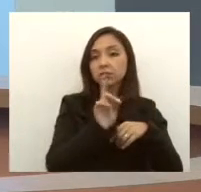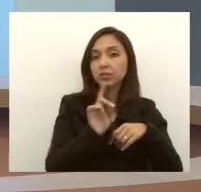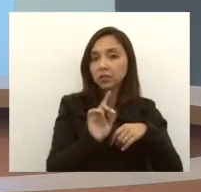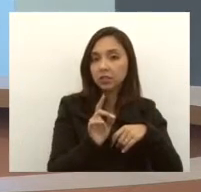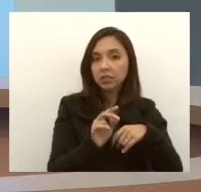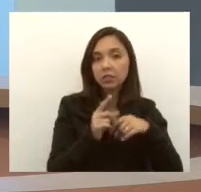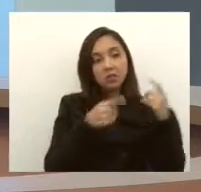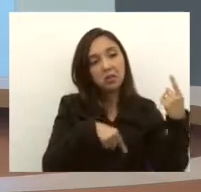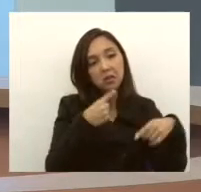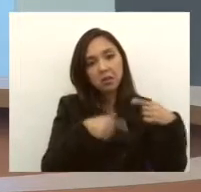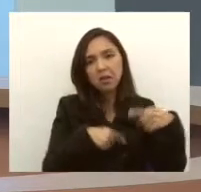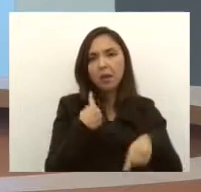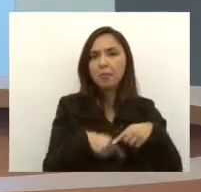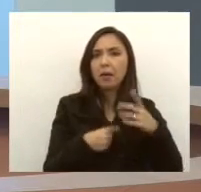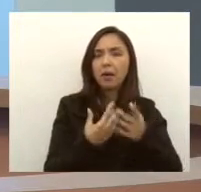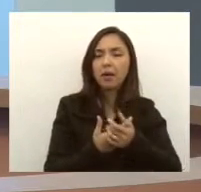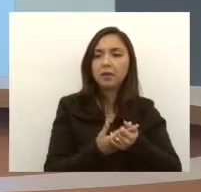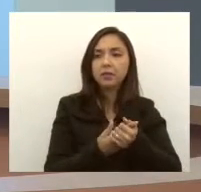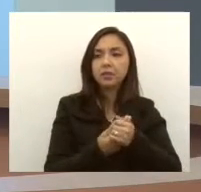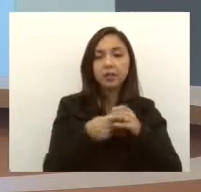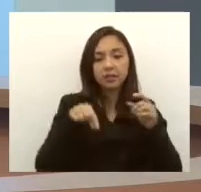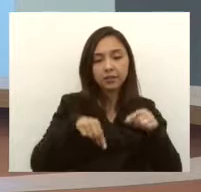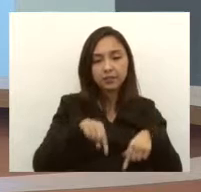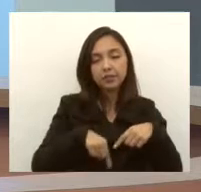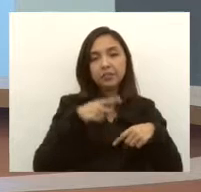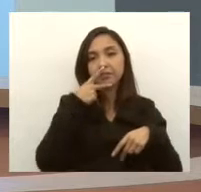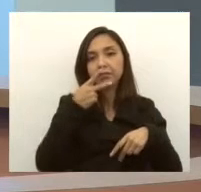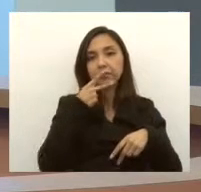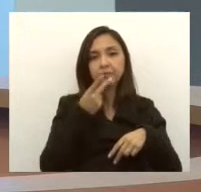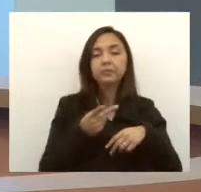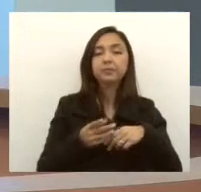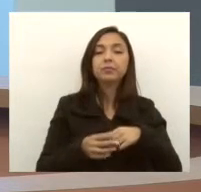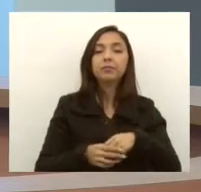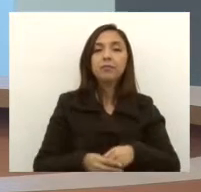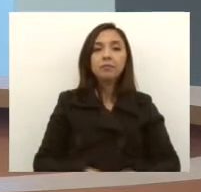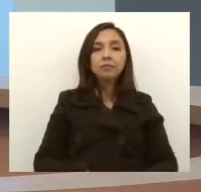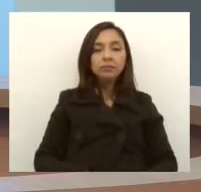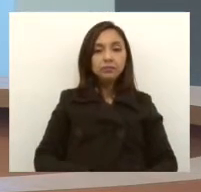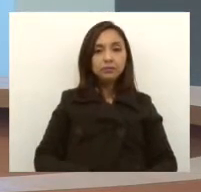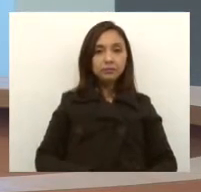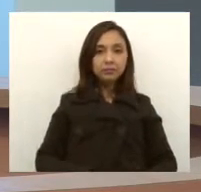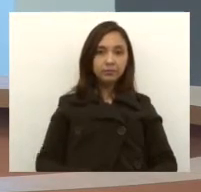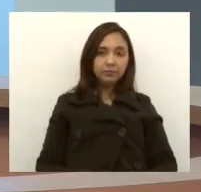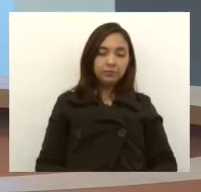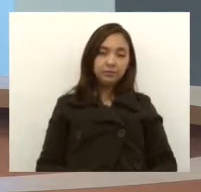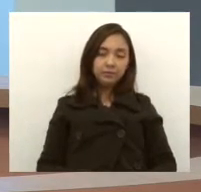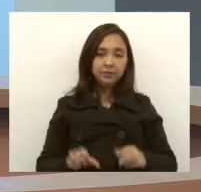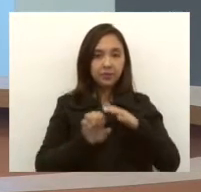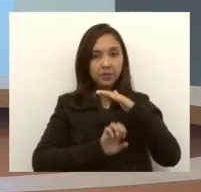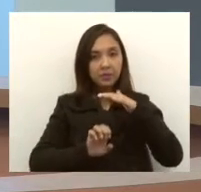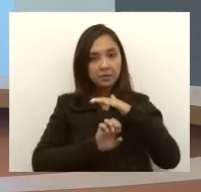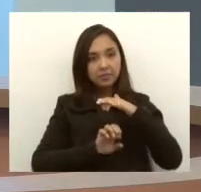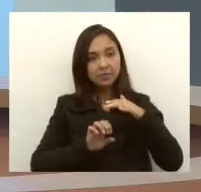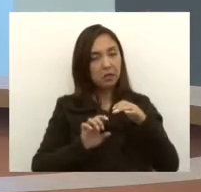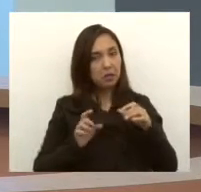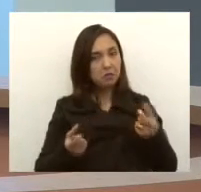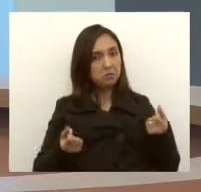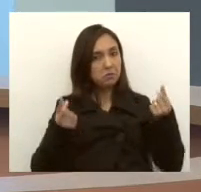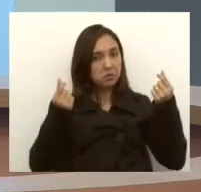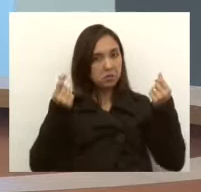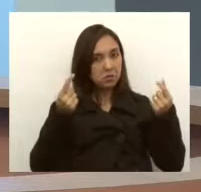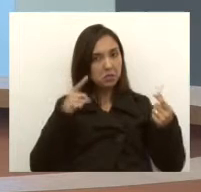Não desqualifiquem o debate. Não venham aqui falar que tem empresário multibilionário, que